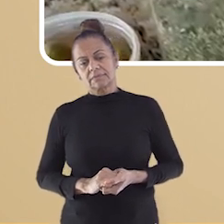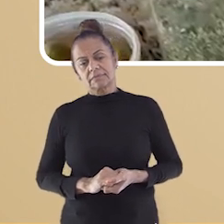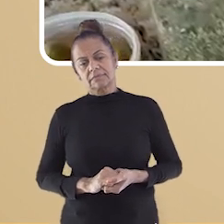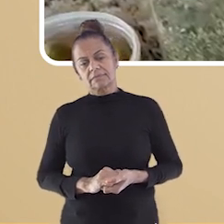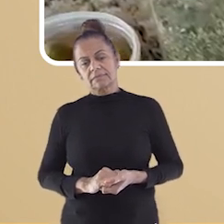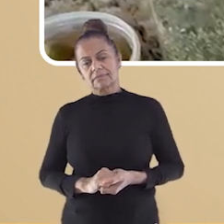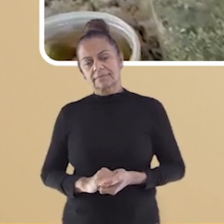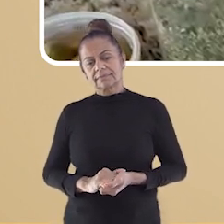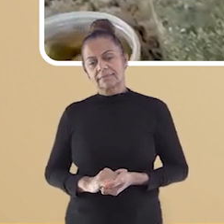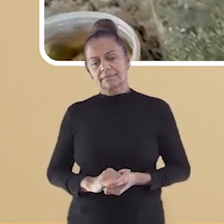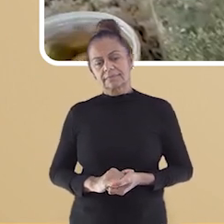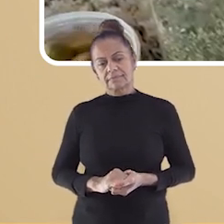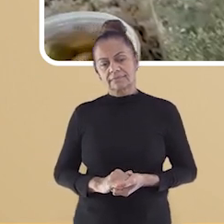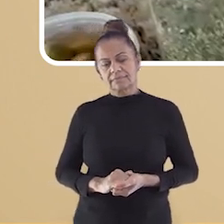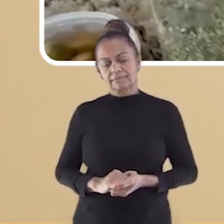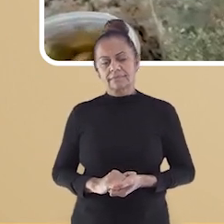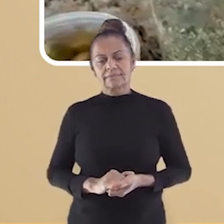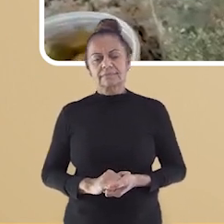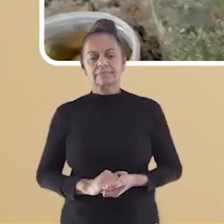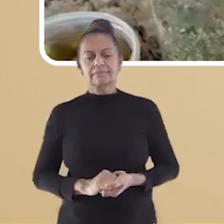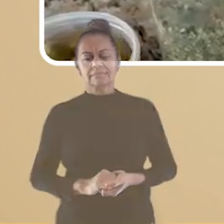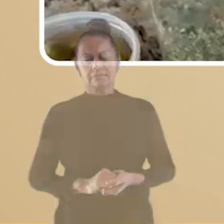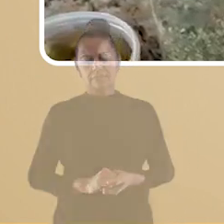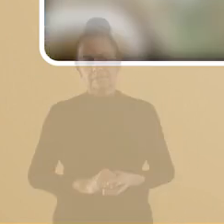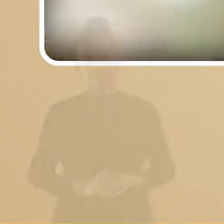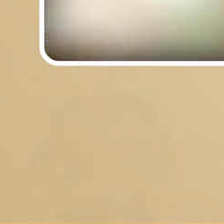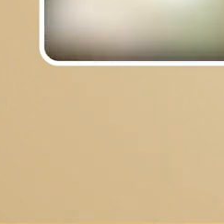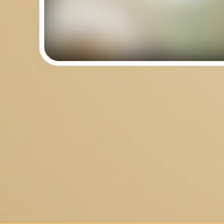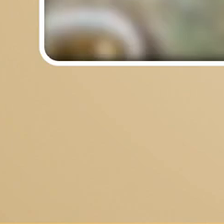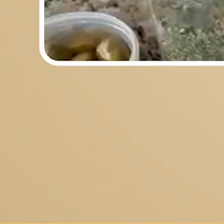Passa a maionese com vontade.